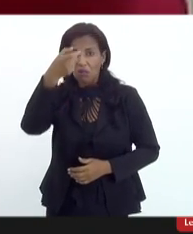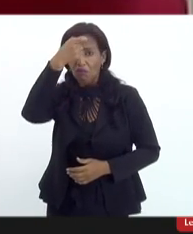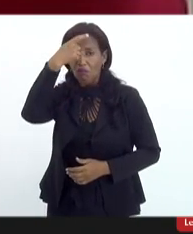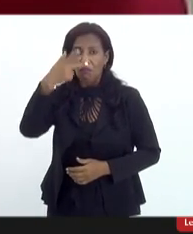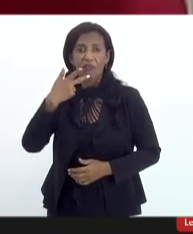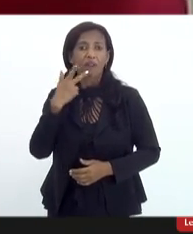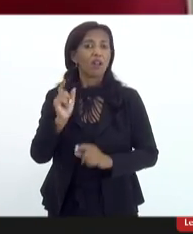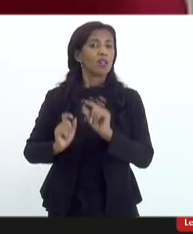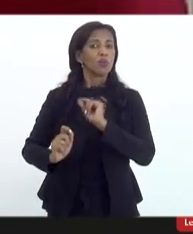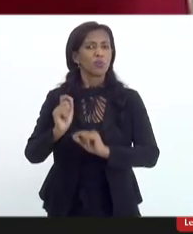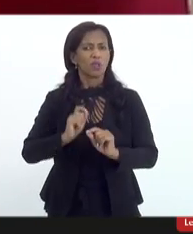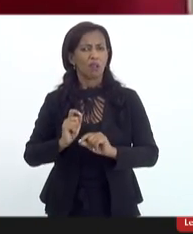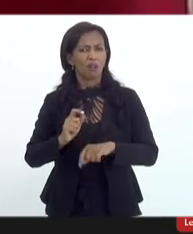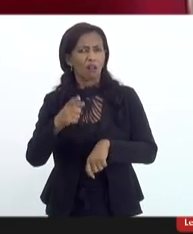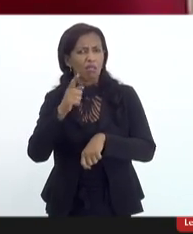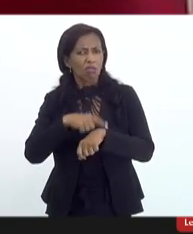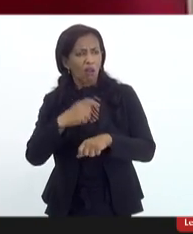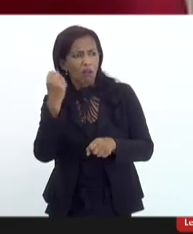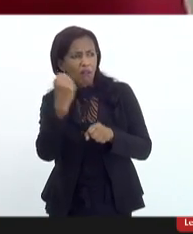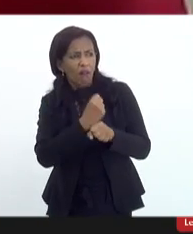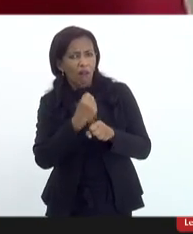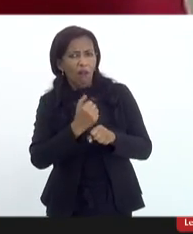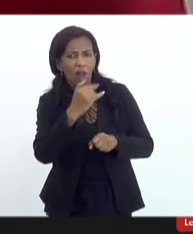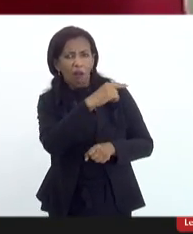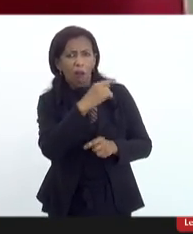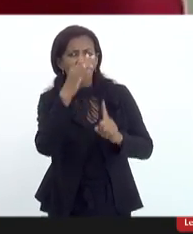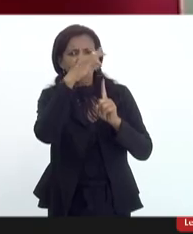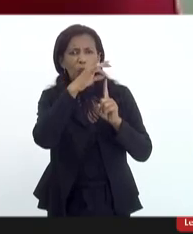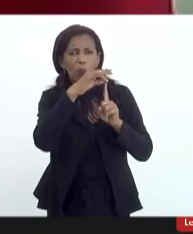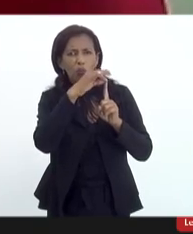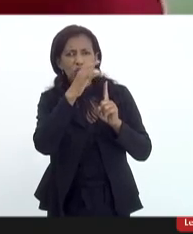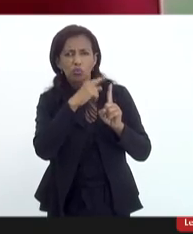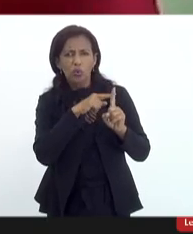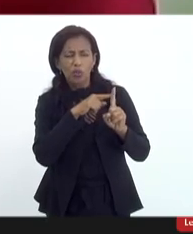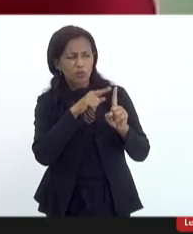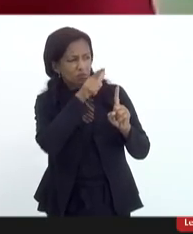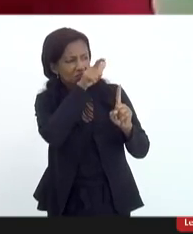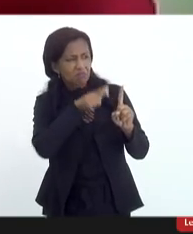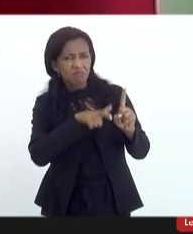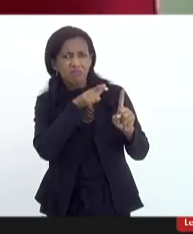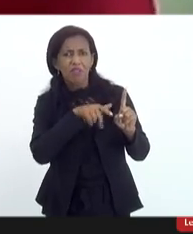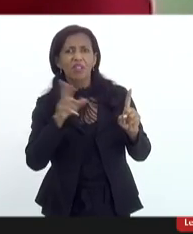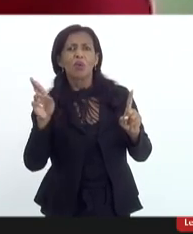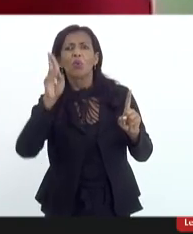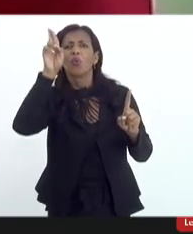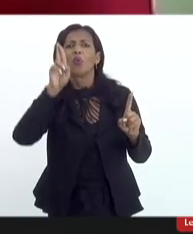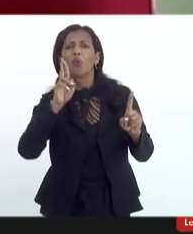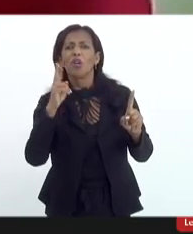o quê? Não, que na hora que se construiu, colocou aquele ponto de ônibus, né? Os